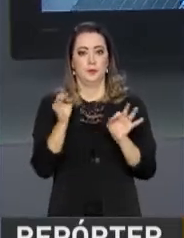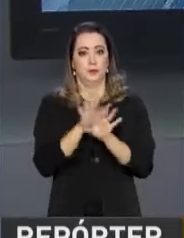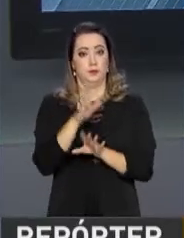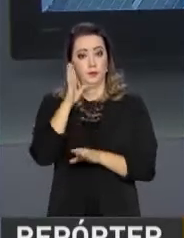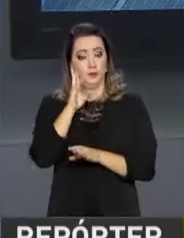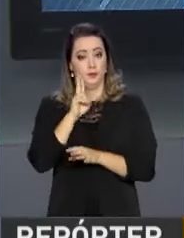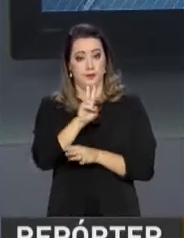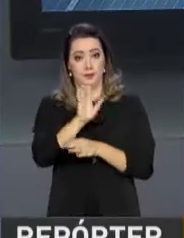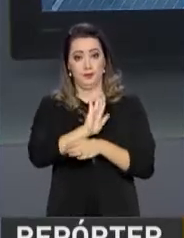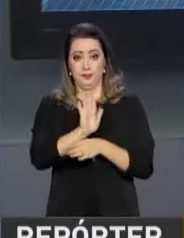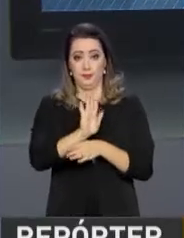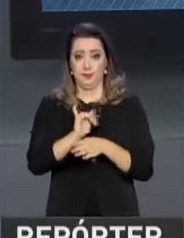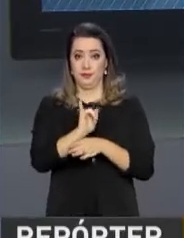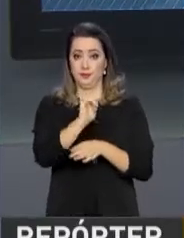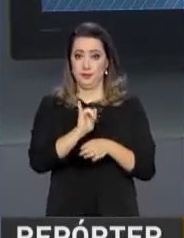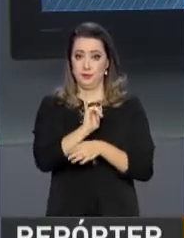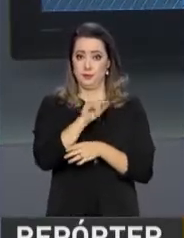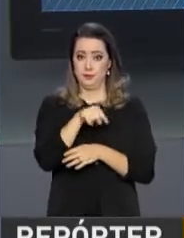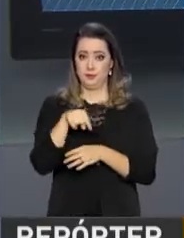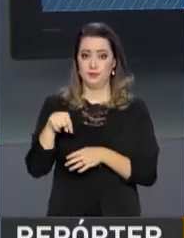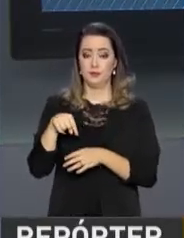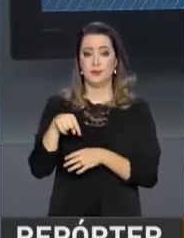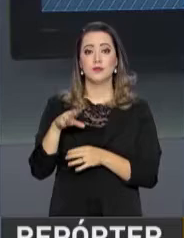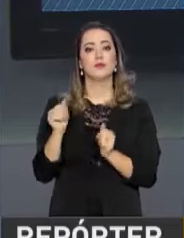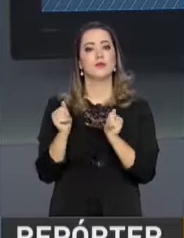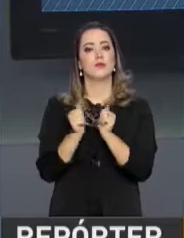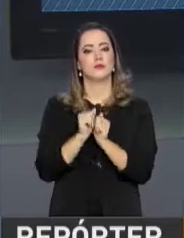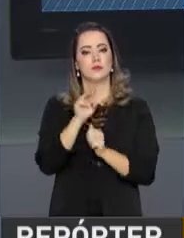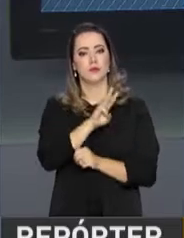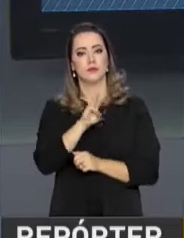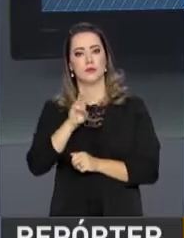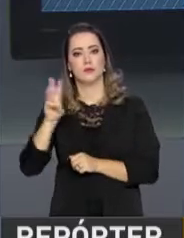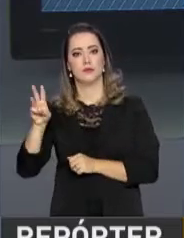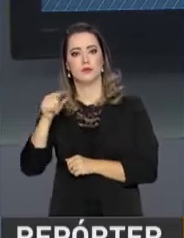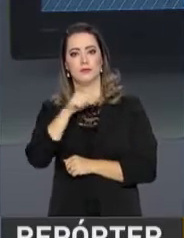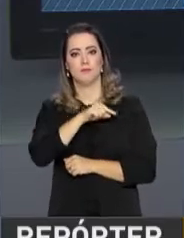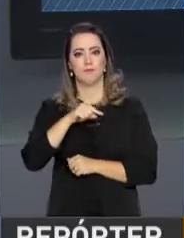pode rever as reportagens no YouTube e toda a nossa programação